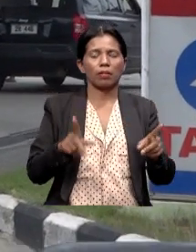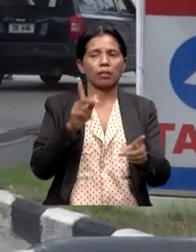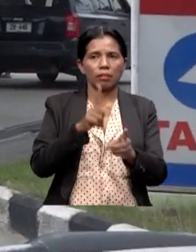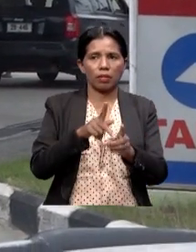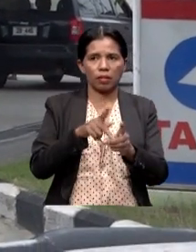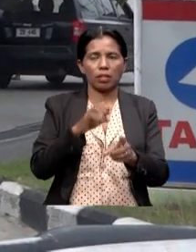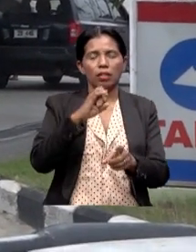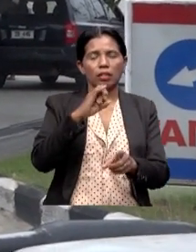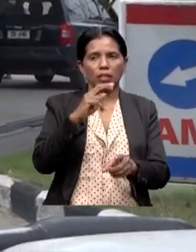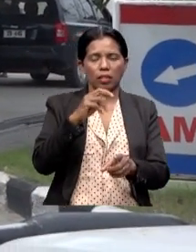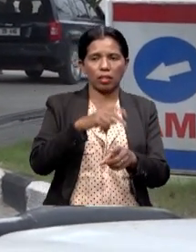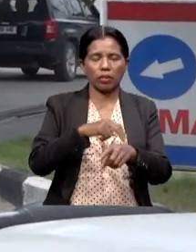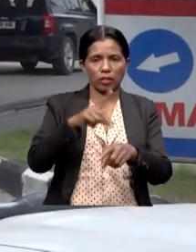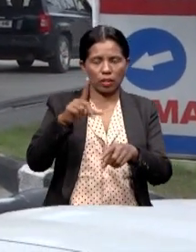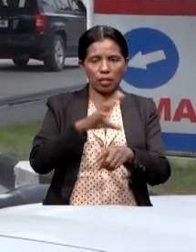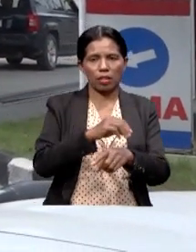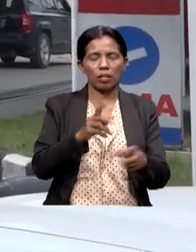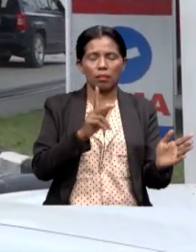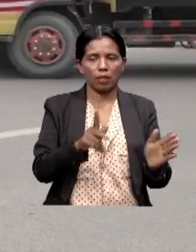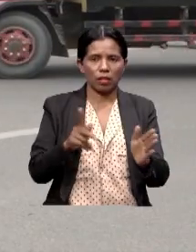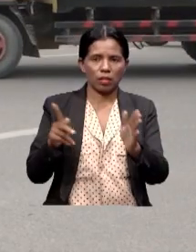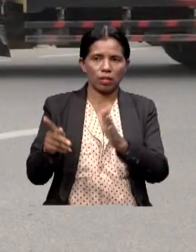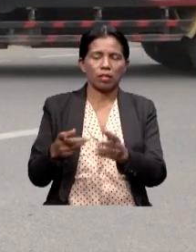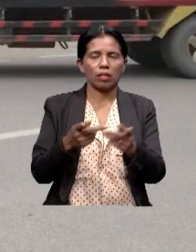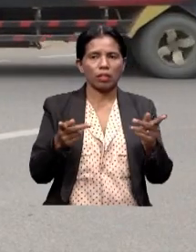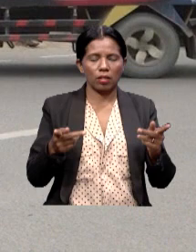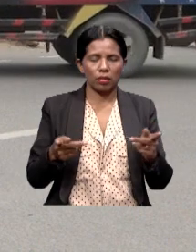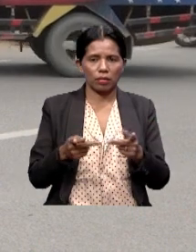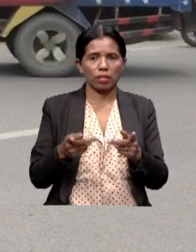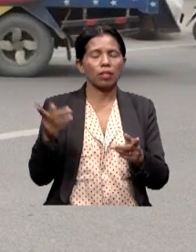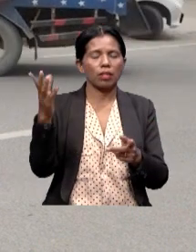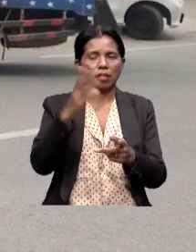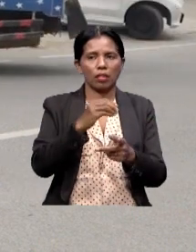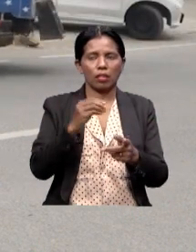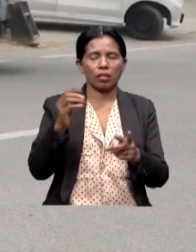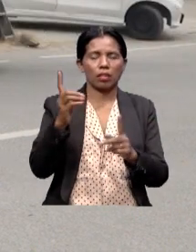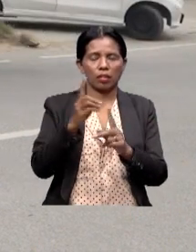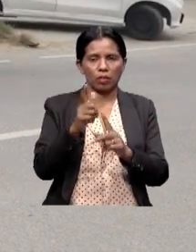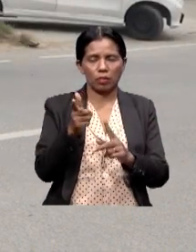nia cargo, nebetuir plano se atraca e armazém praia dos coqueiros e